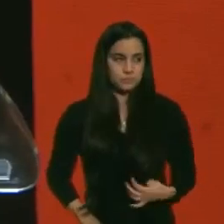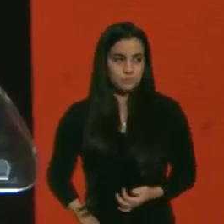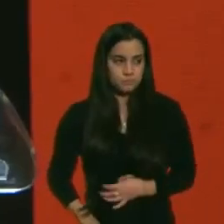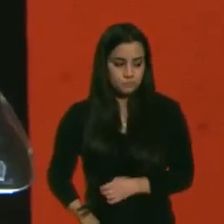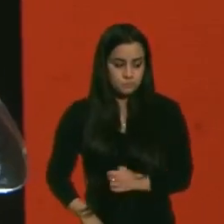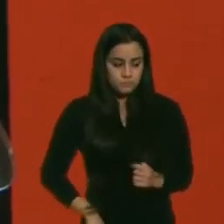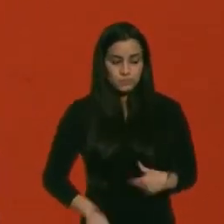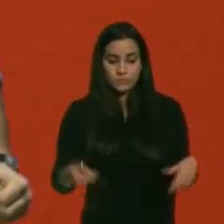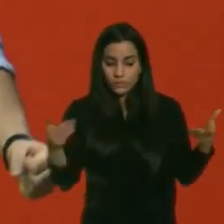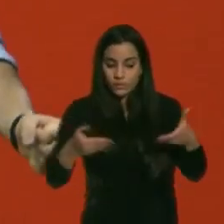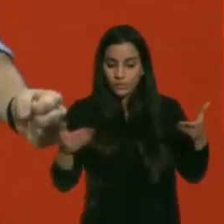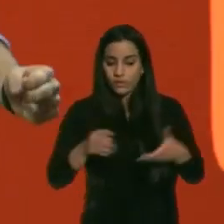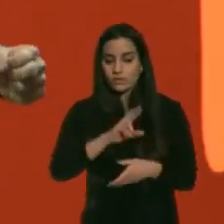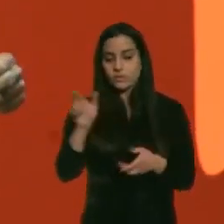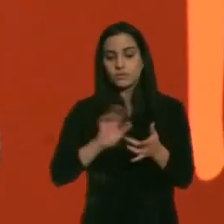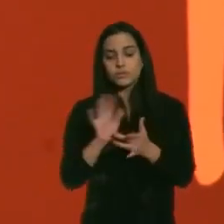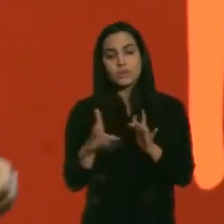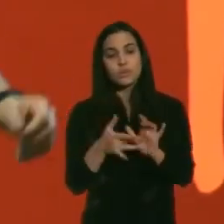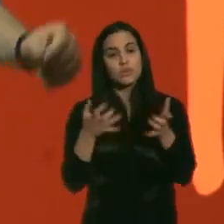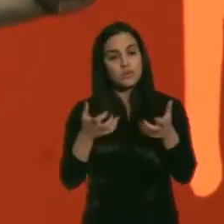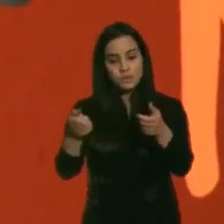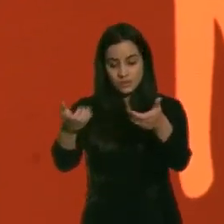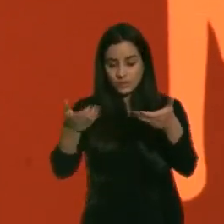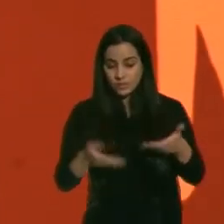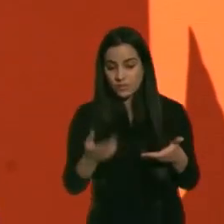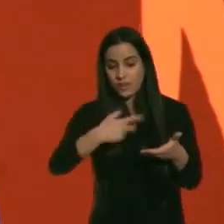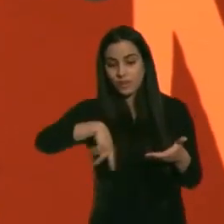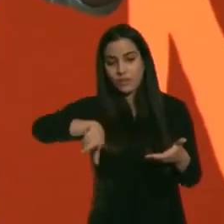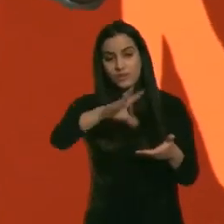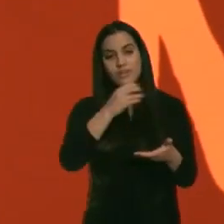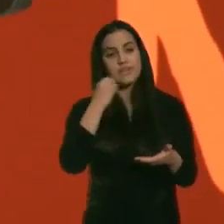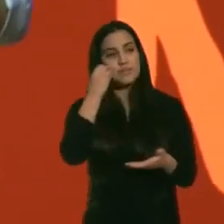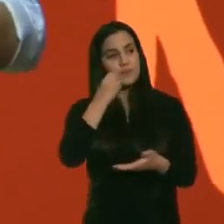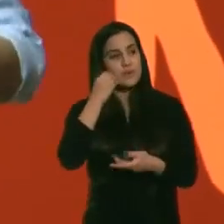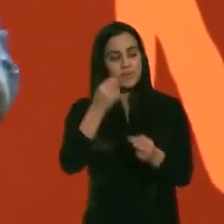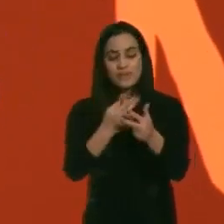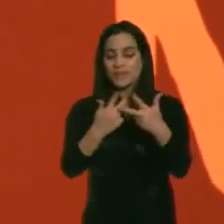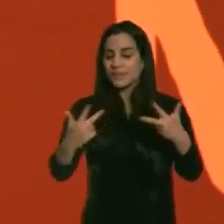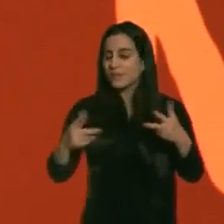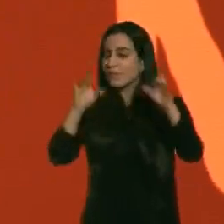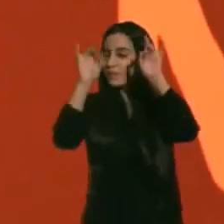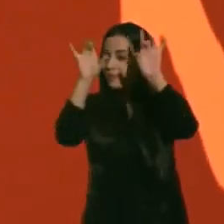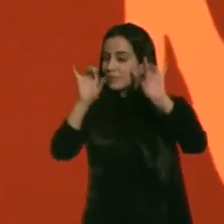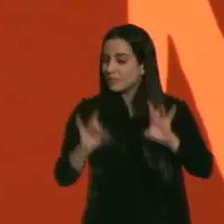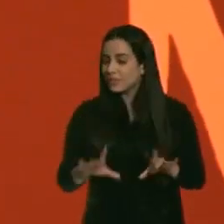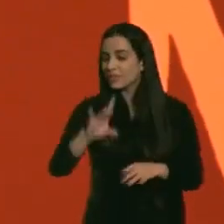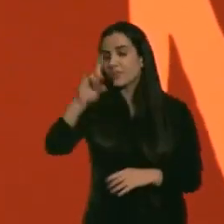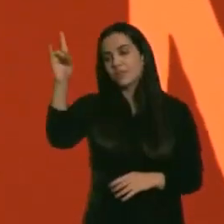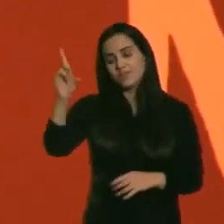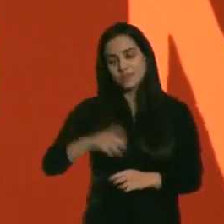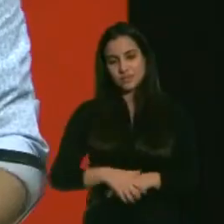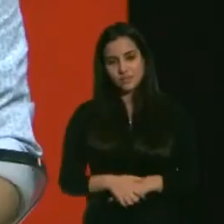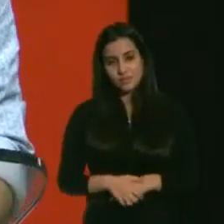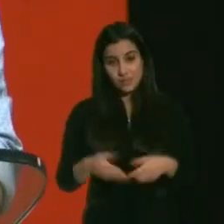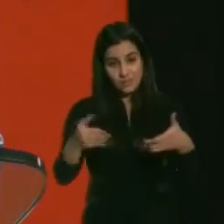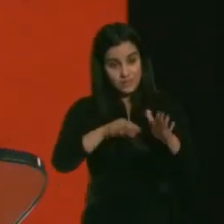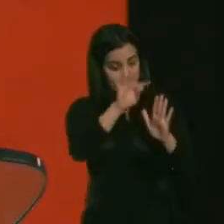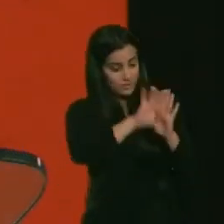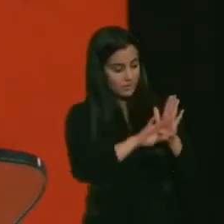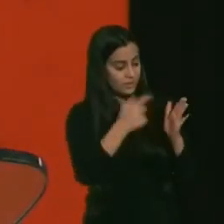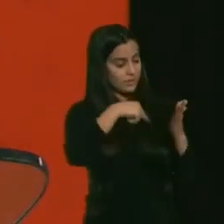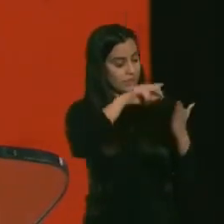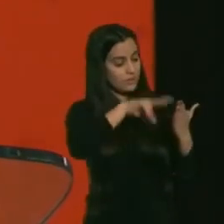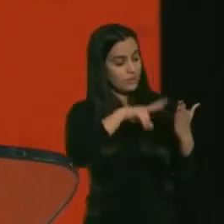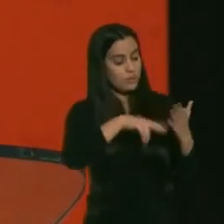Hoje, em nome de Jesus, eu quero te convidar a provar o banquete de Deus. Esse texto que nós lemos, ele vai